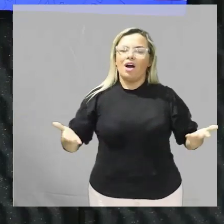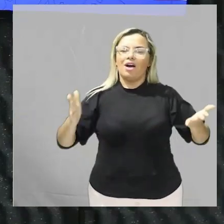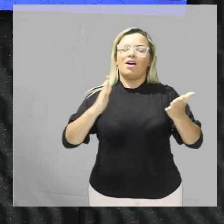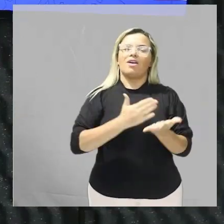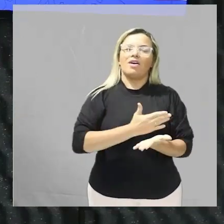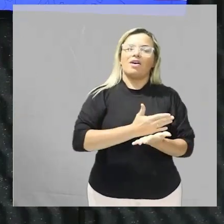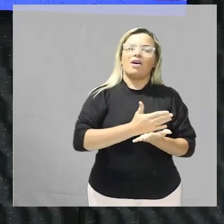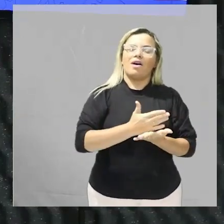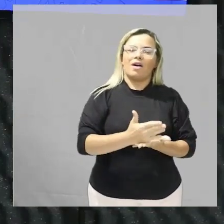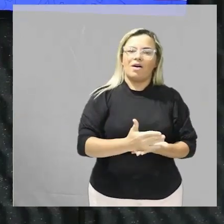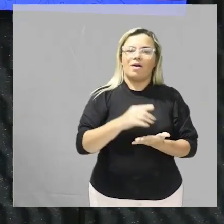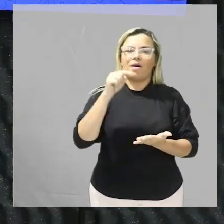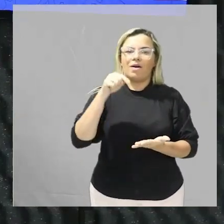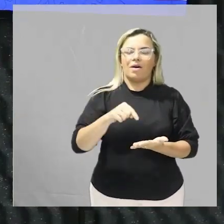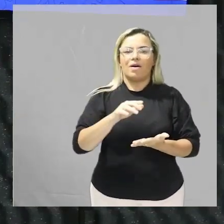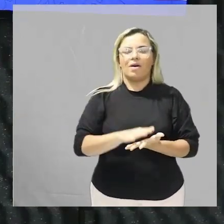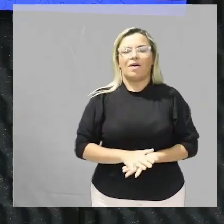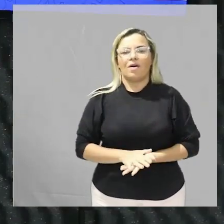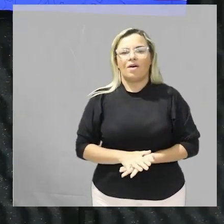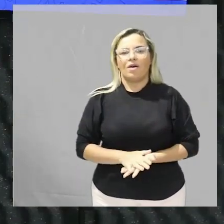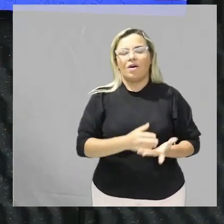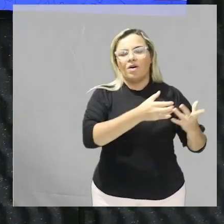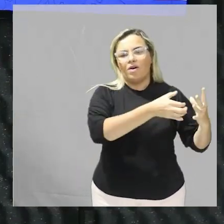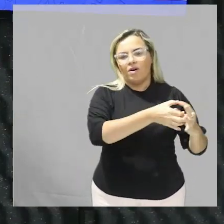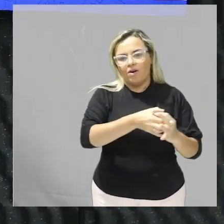a contextualizar você no conteúdo para que você possa